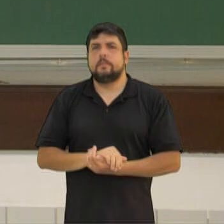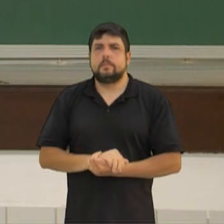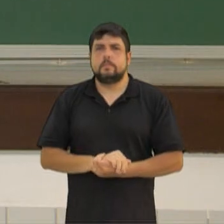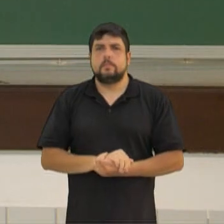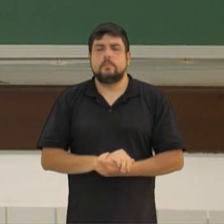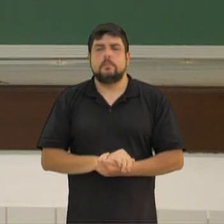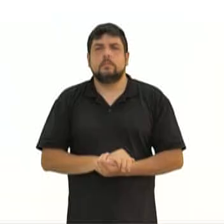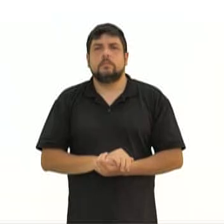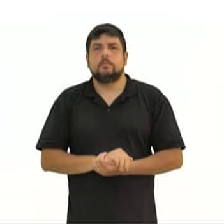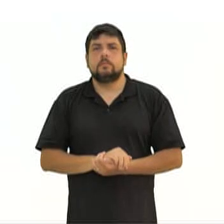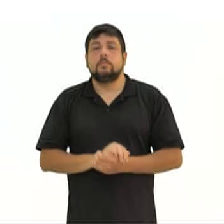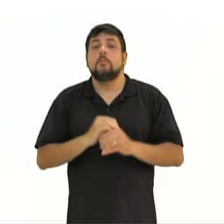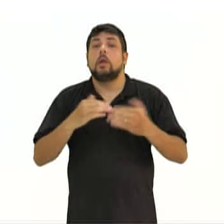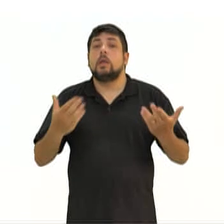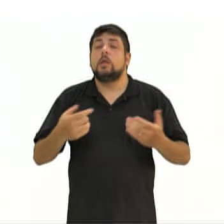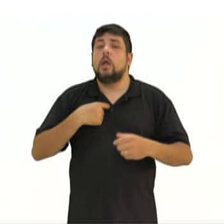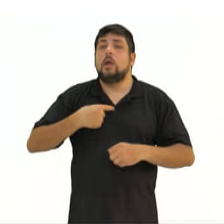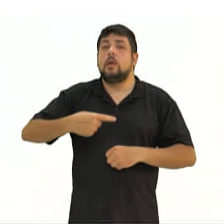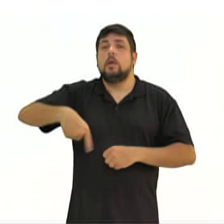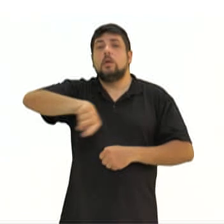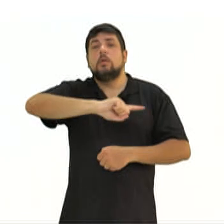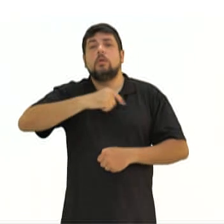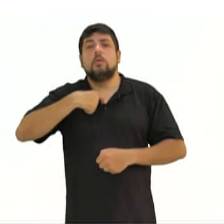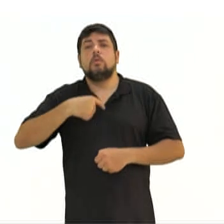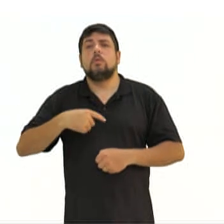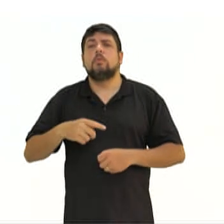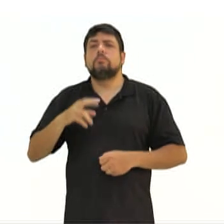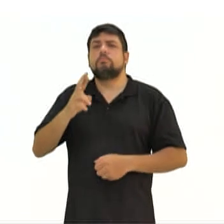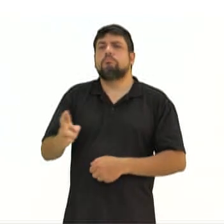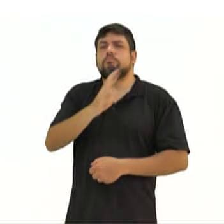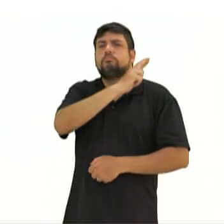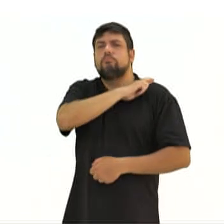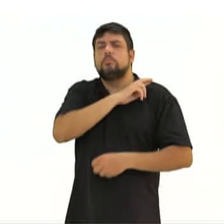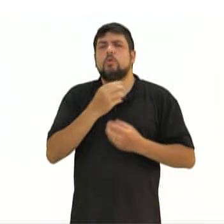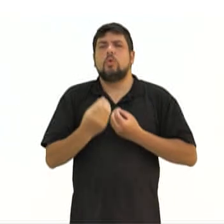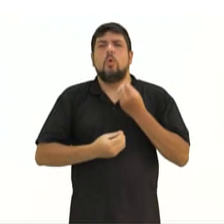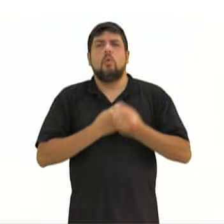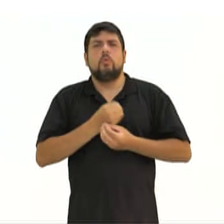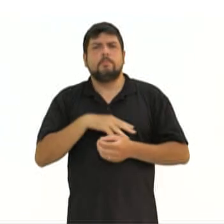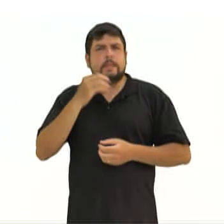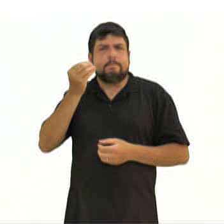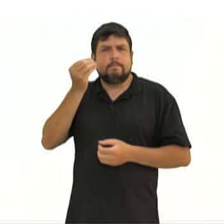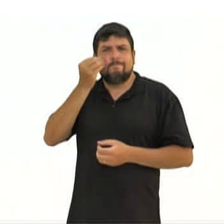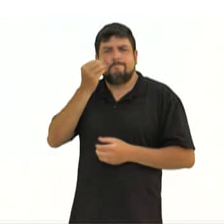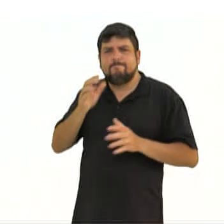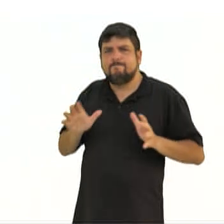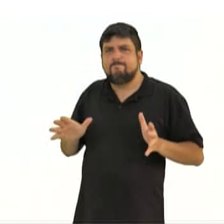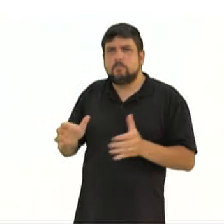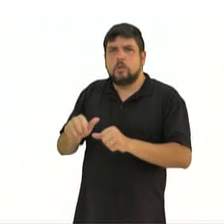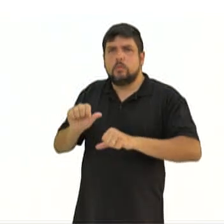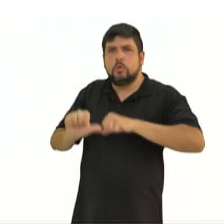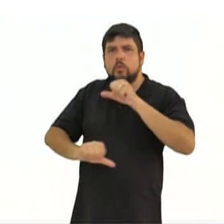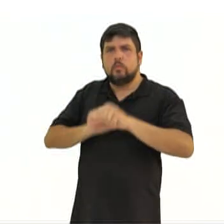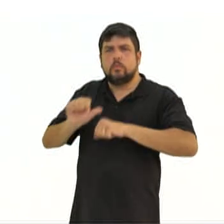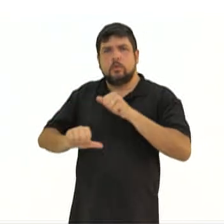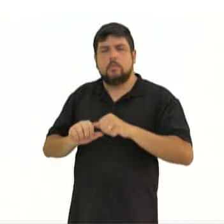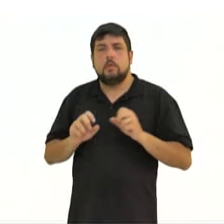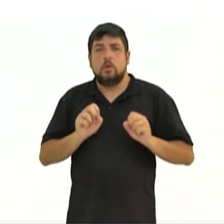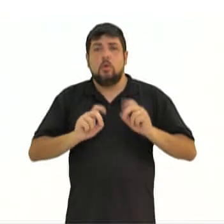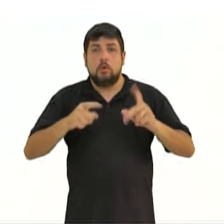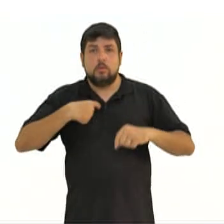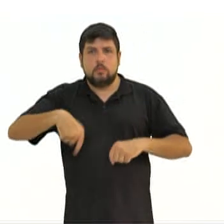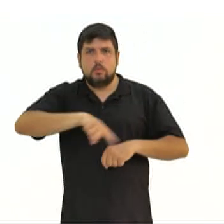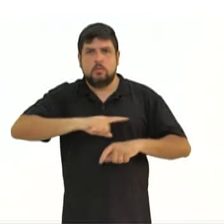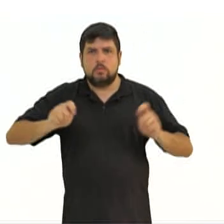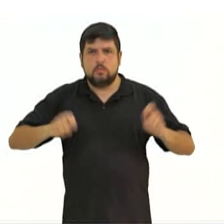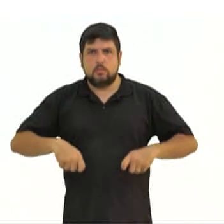E aí, qual que é o nosso papel e o que a gente pode fazer para tentar reverter essa situação? Claro, aquilo que está dentro da nossa